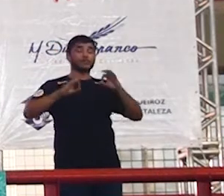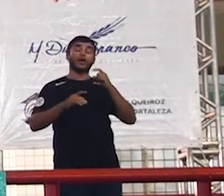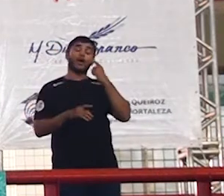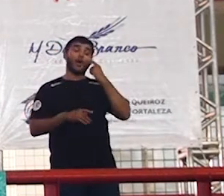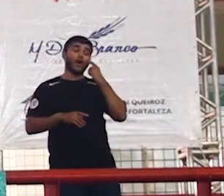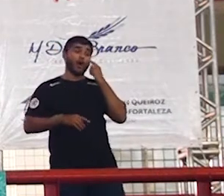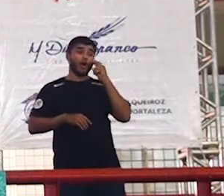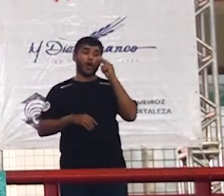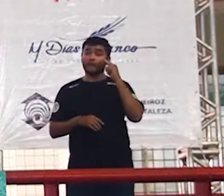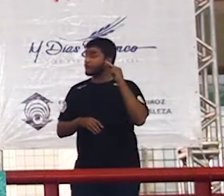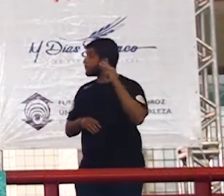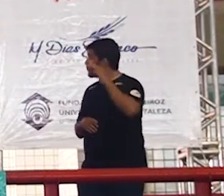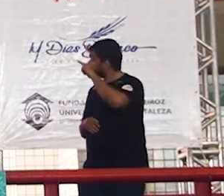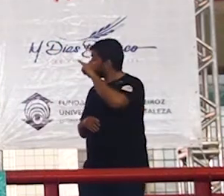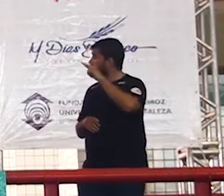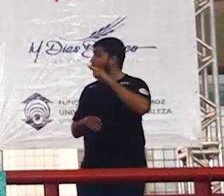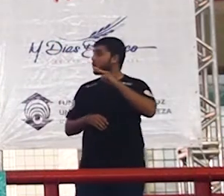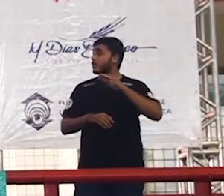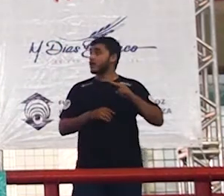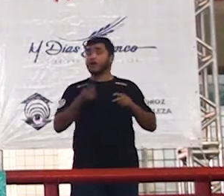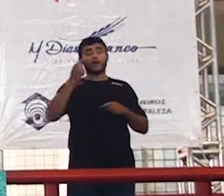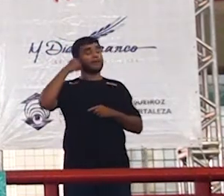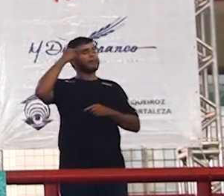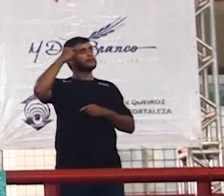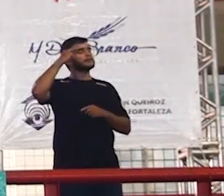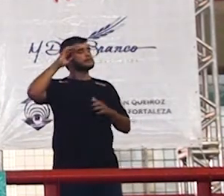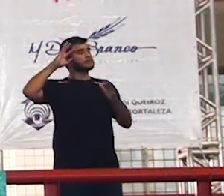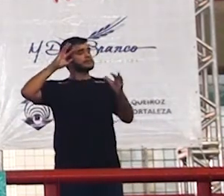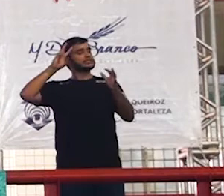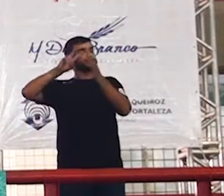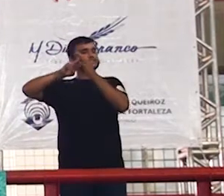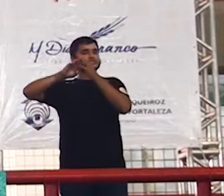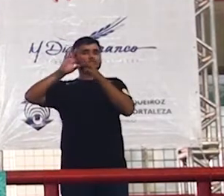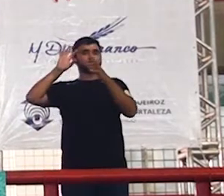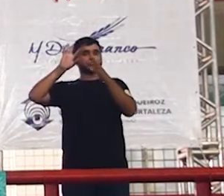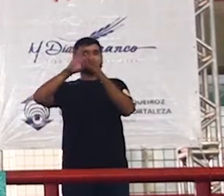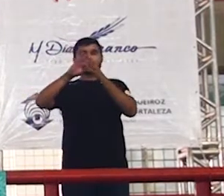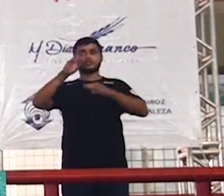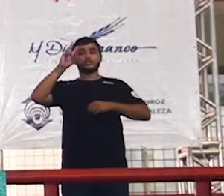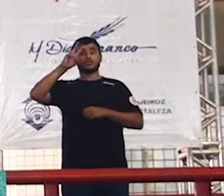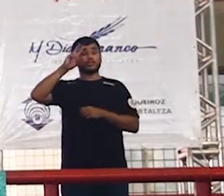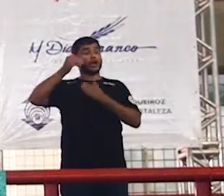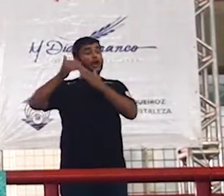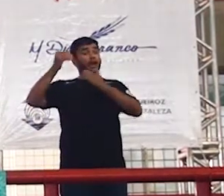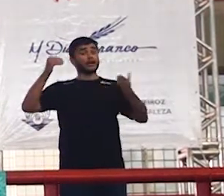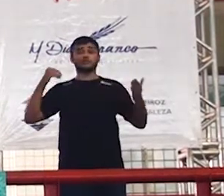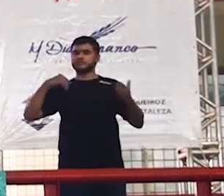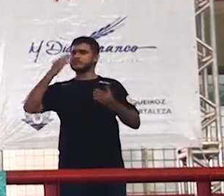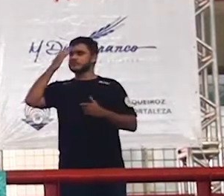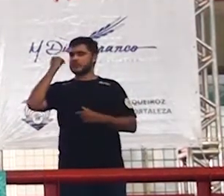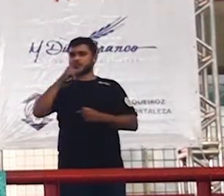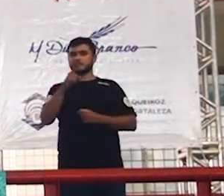vocês chegarem a essa interpretação, vocês recorreram a um conhecimento prévio.